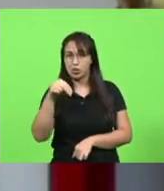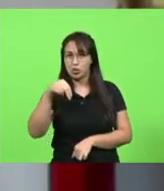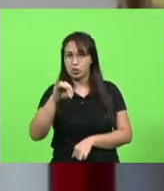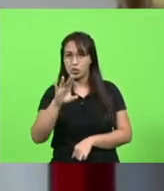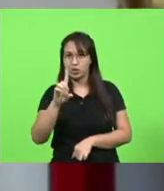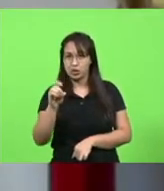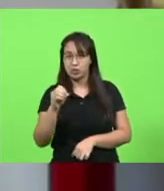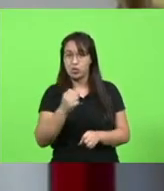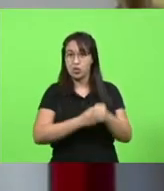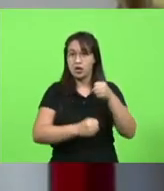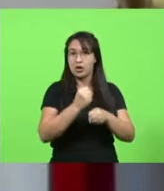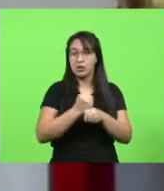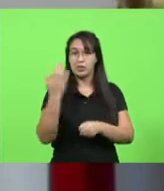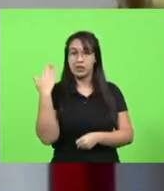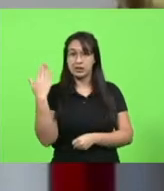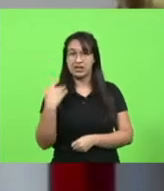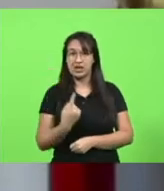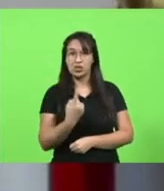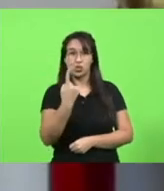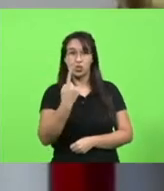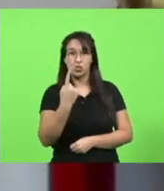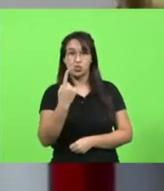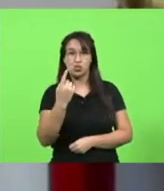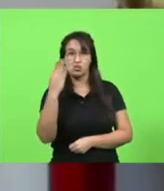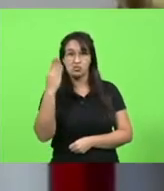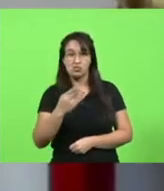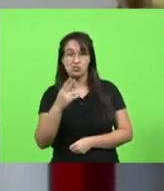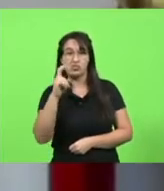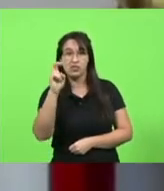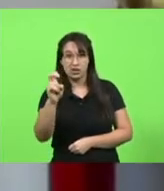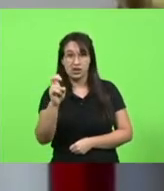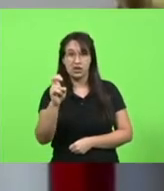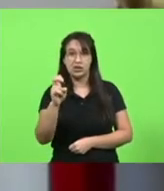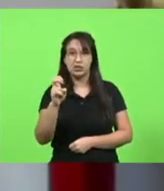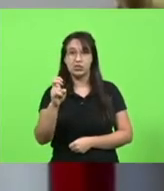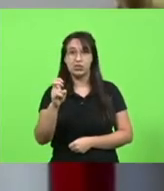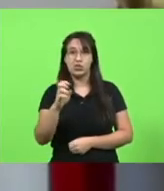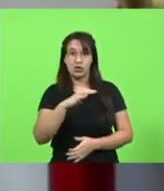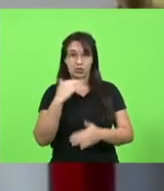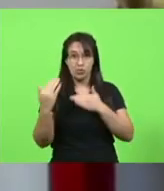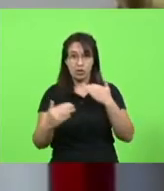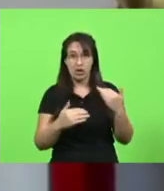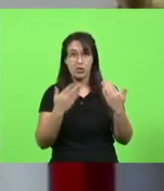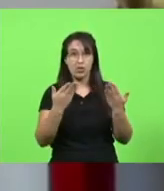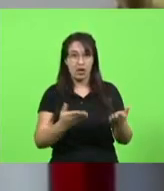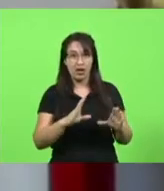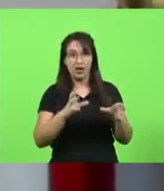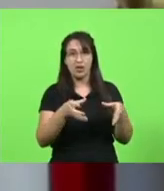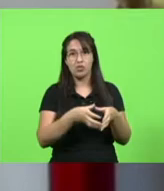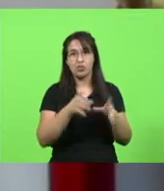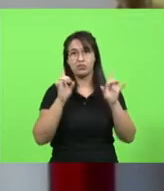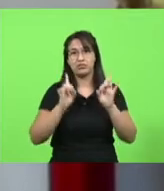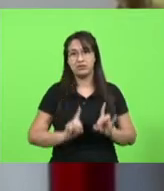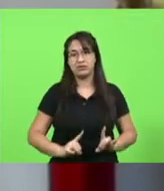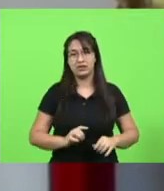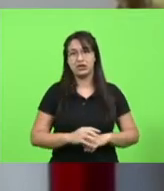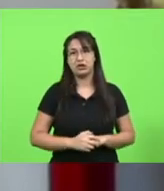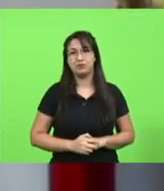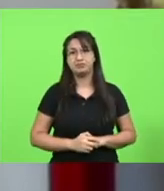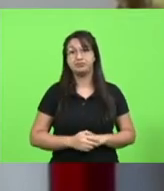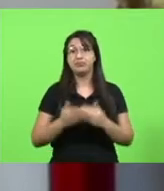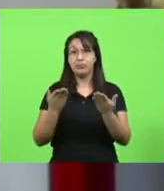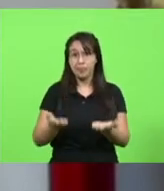vítimas do Covid que faleceram no Reino Unido eram pessoas com deficiência. Então, as pessoas com deficiência são mais